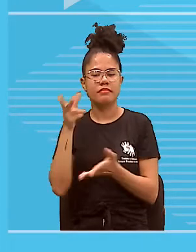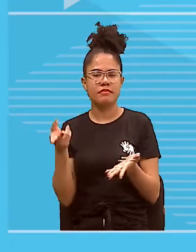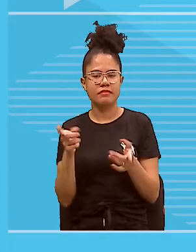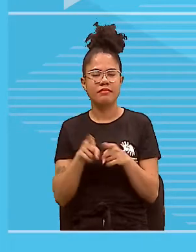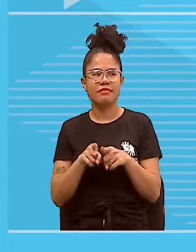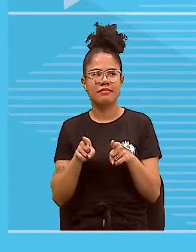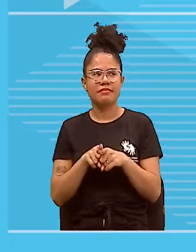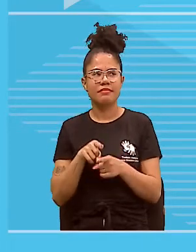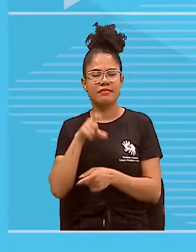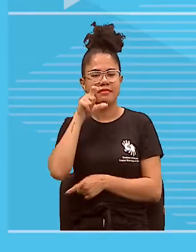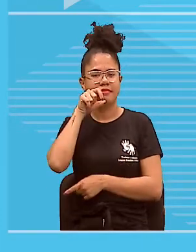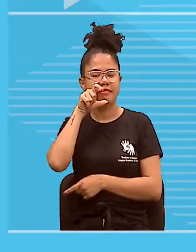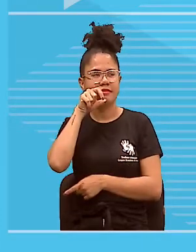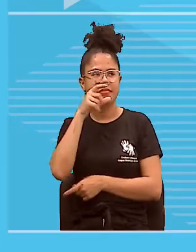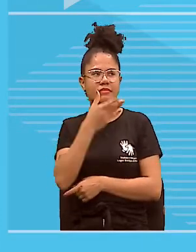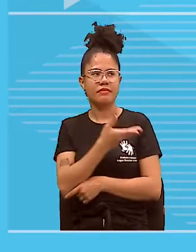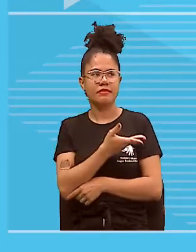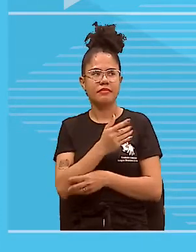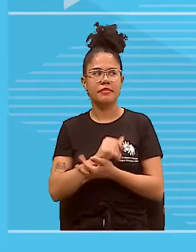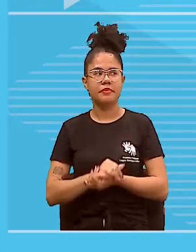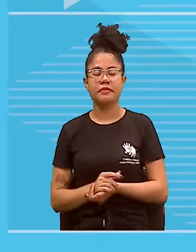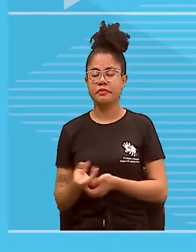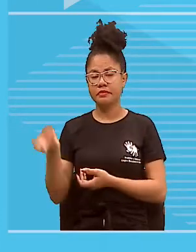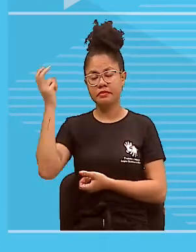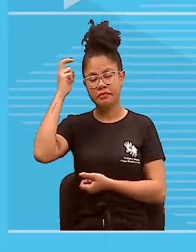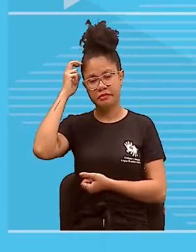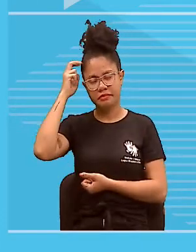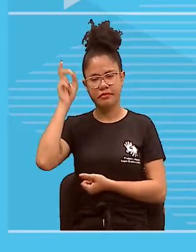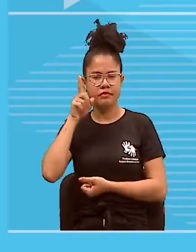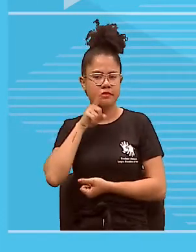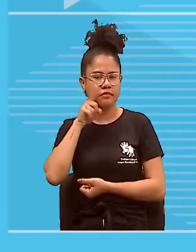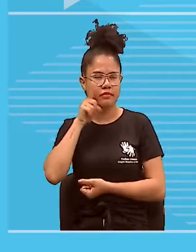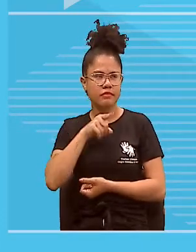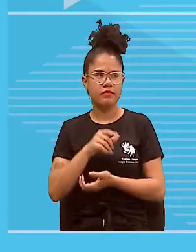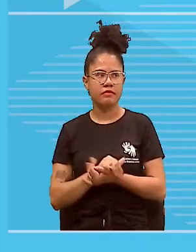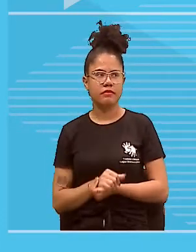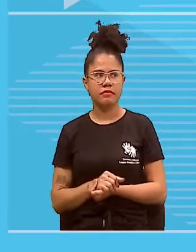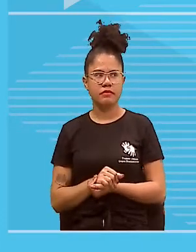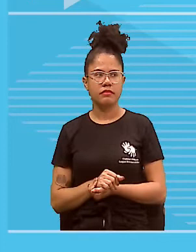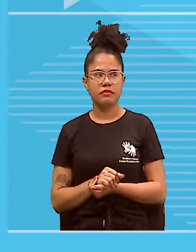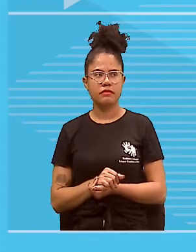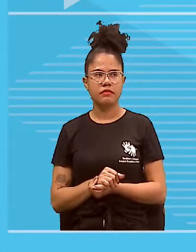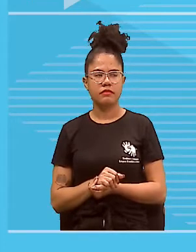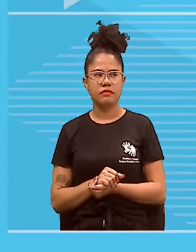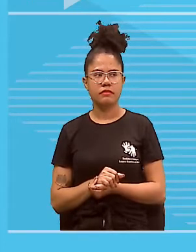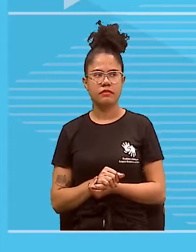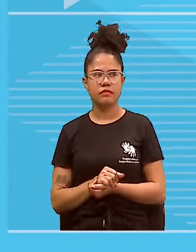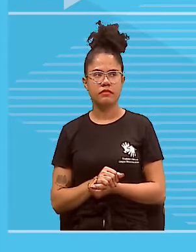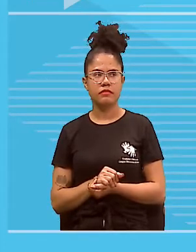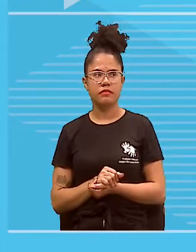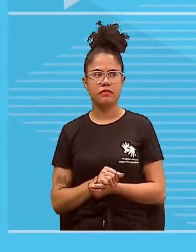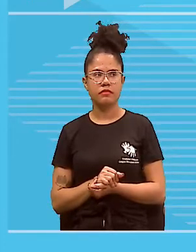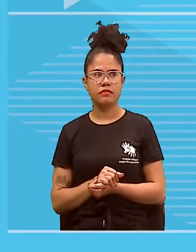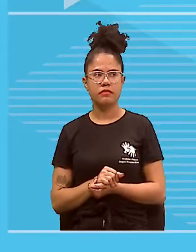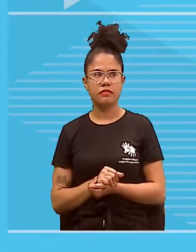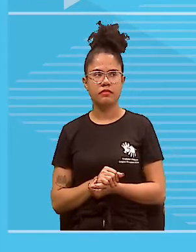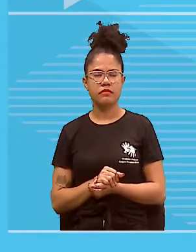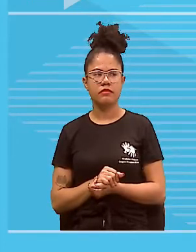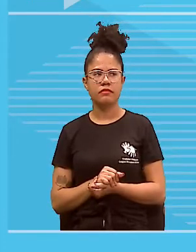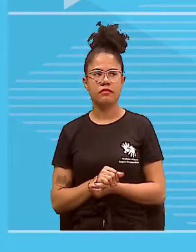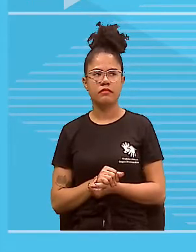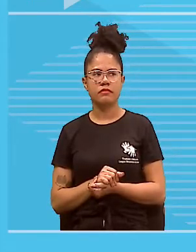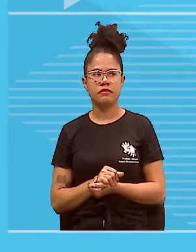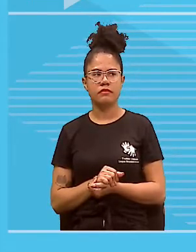que tem uma penetração muito maior da cultura norte-americana distanciando da influência